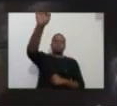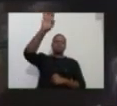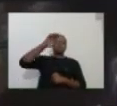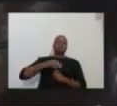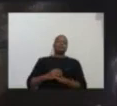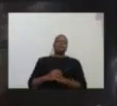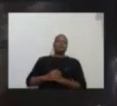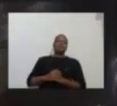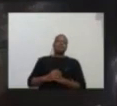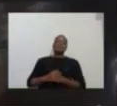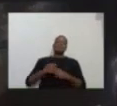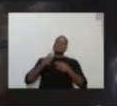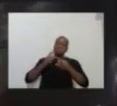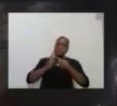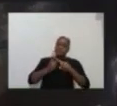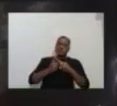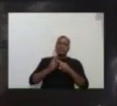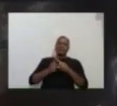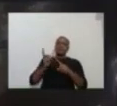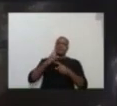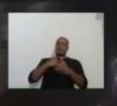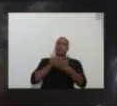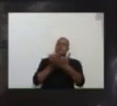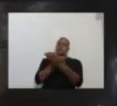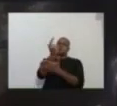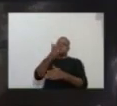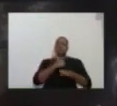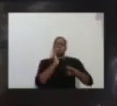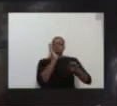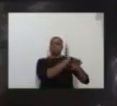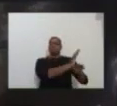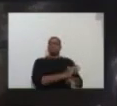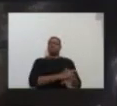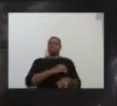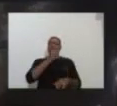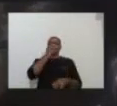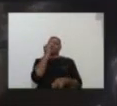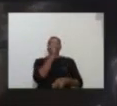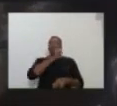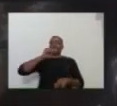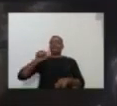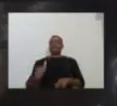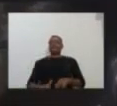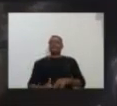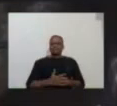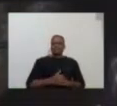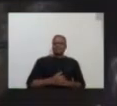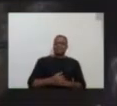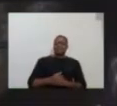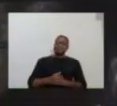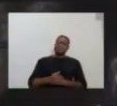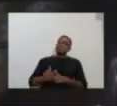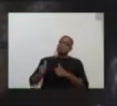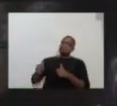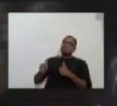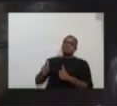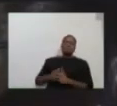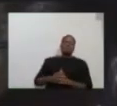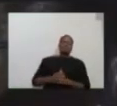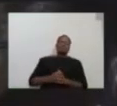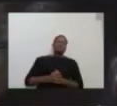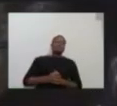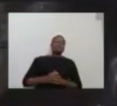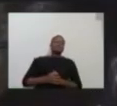esmolé. E deu um catucão no carro que quase batia em mim. Os pneus queimaram o barro e eu fiquei